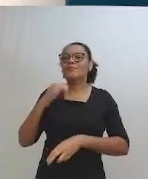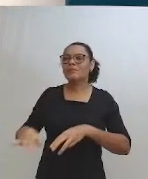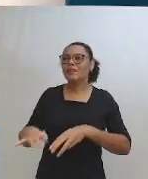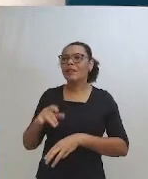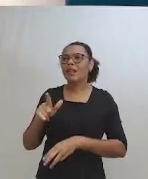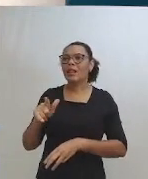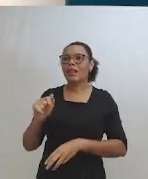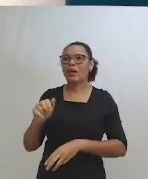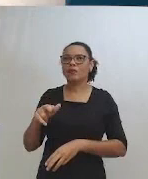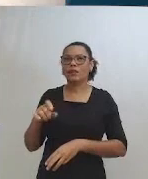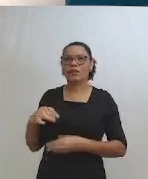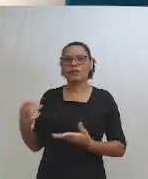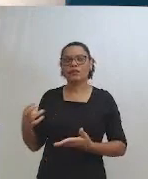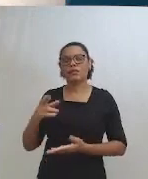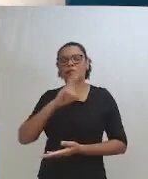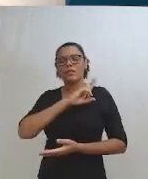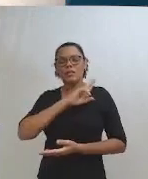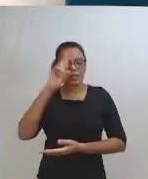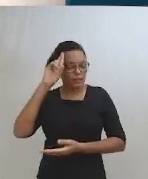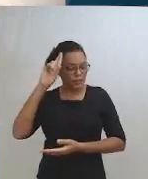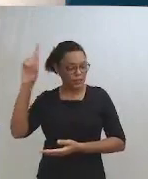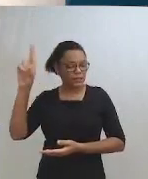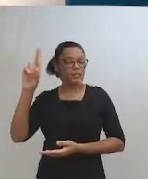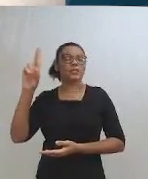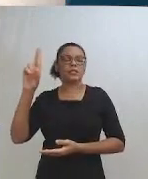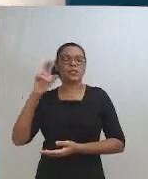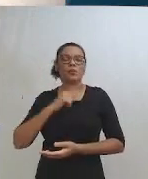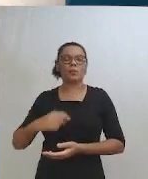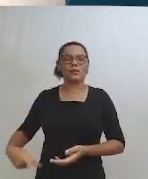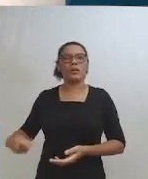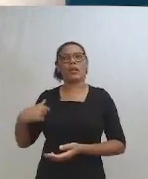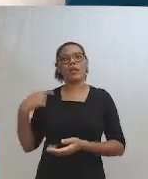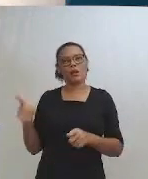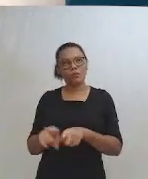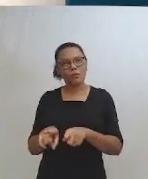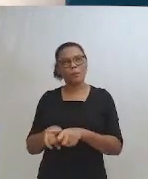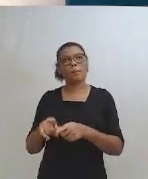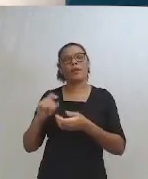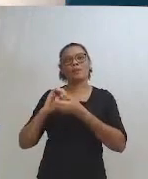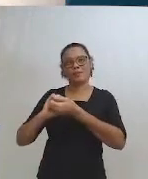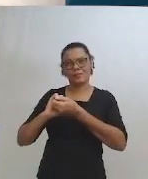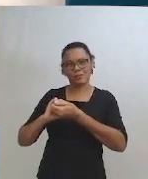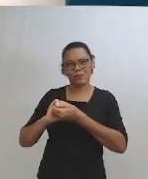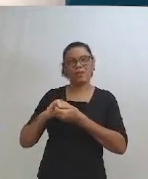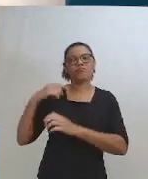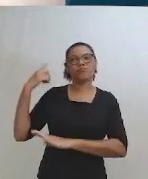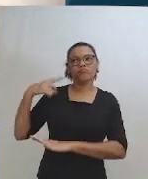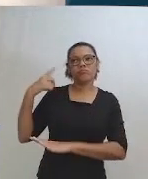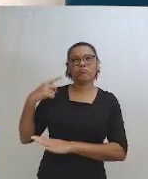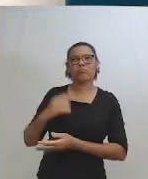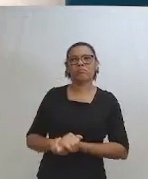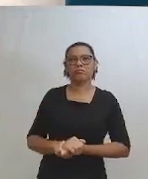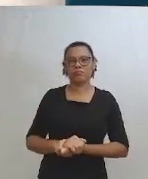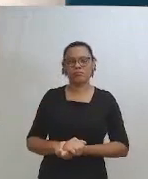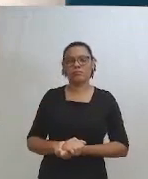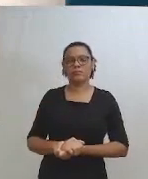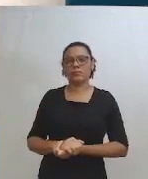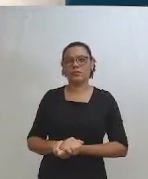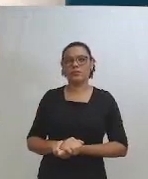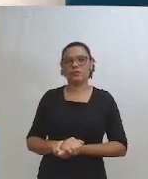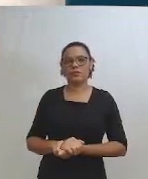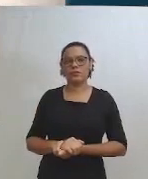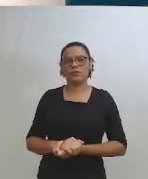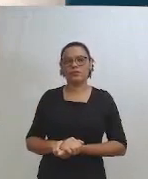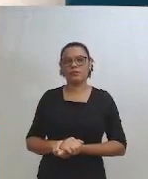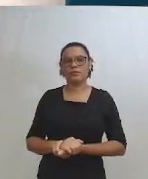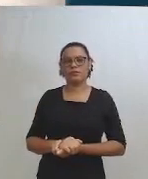Presidente, eu quero também saudar o doutor Raisson, Vossa Excelência, por